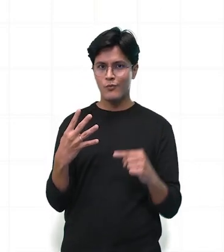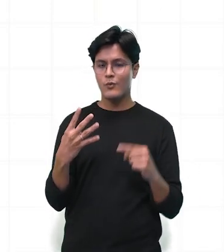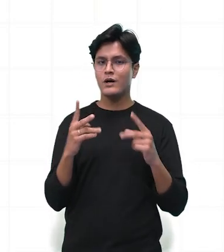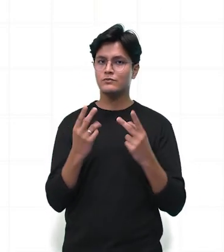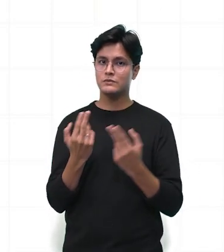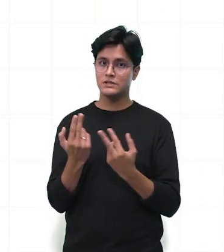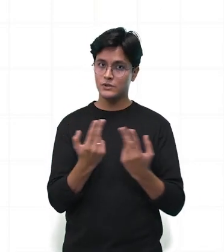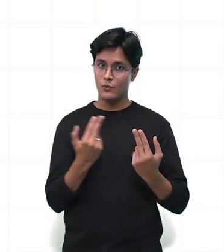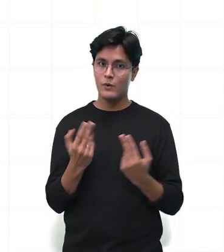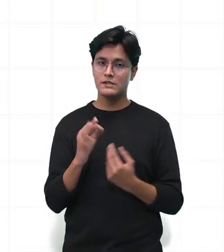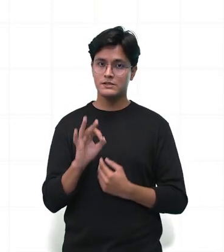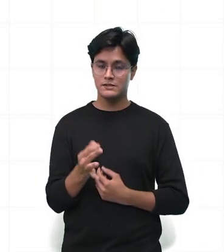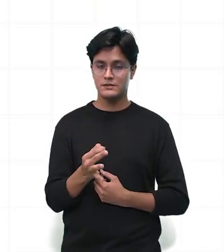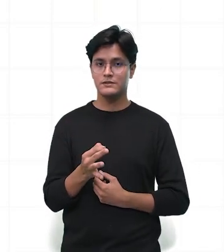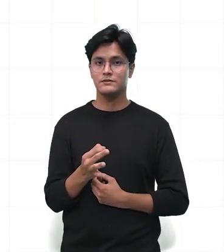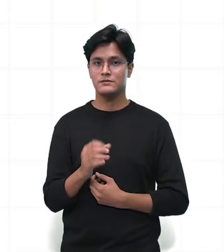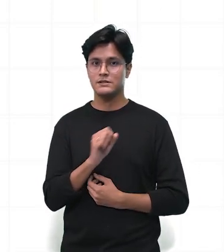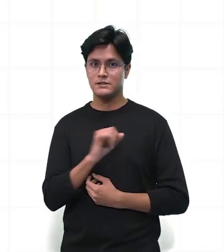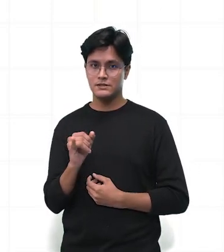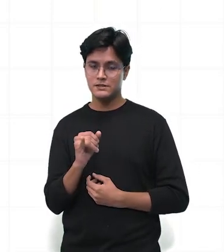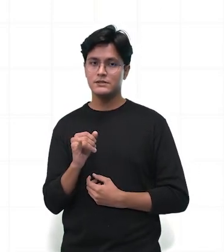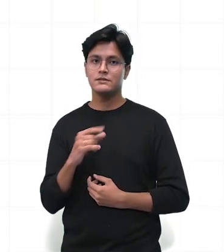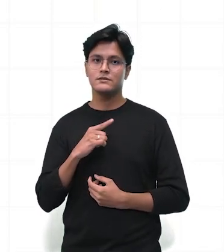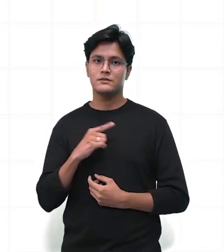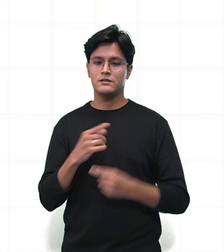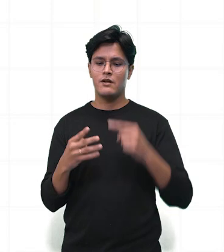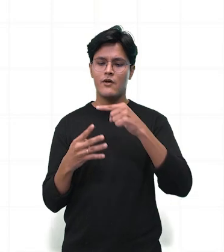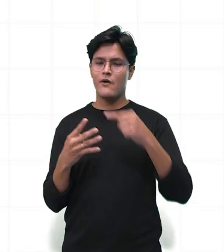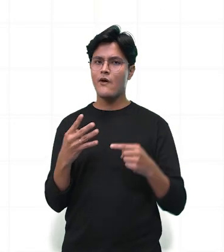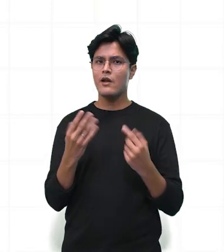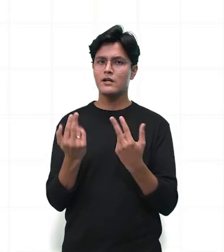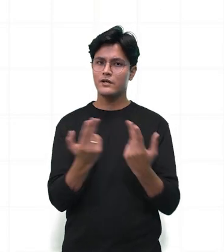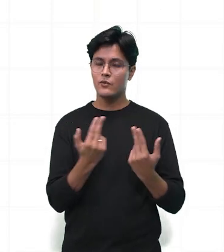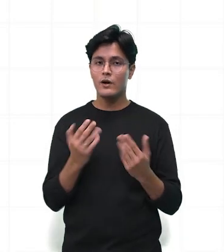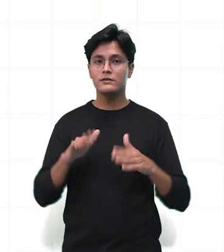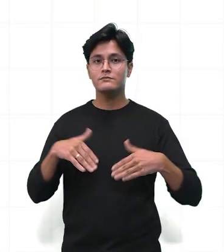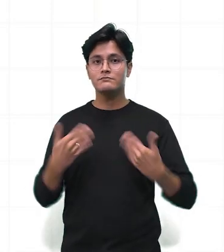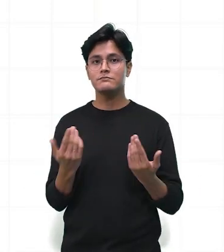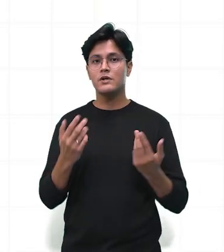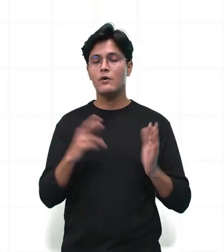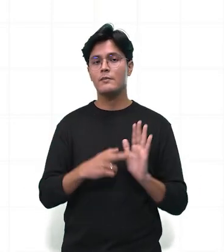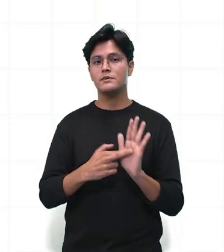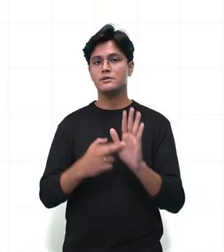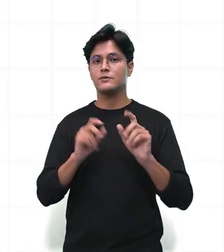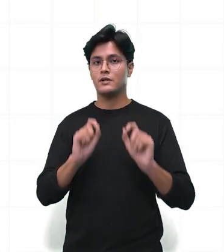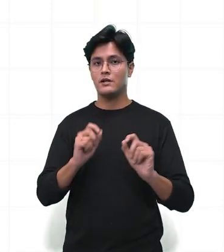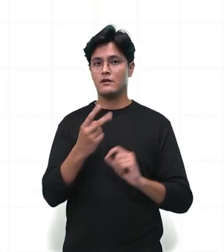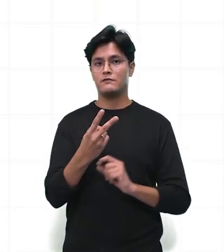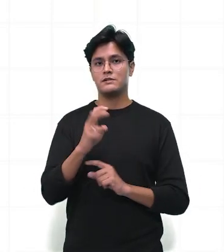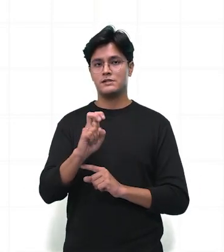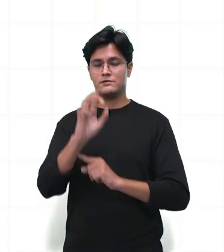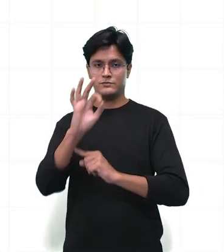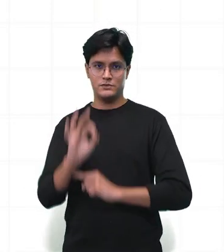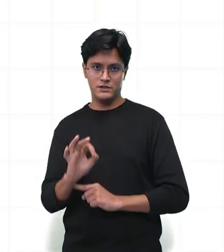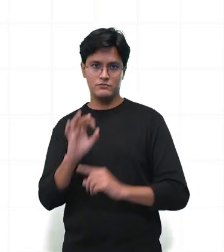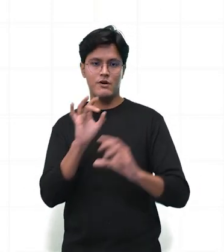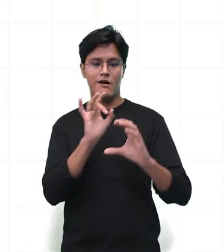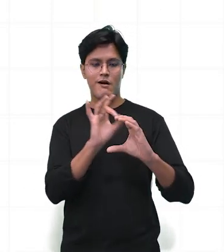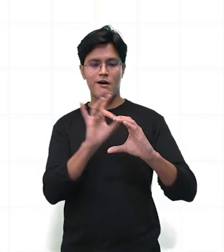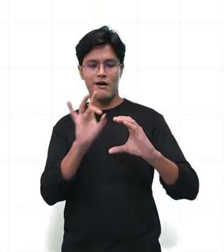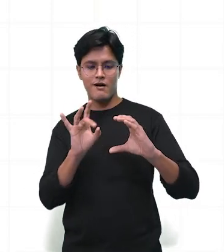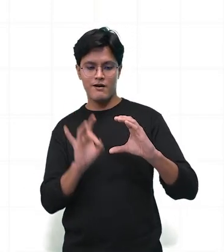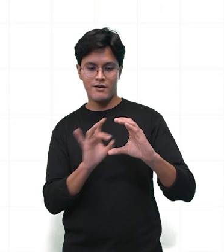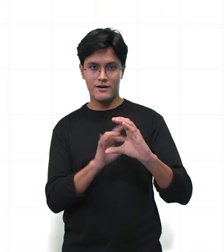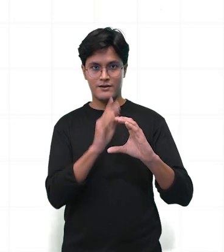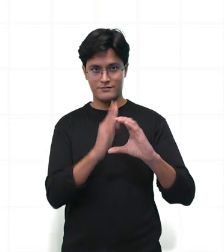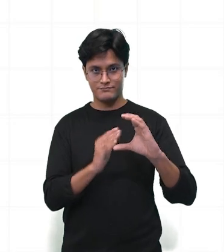igualmente, você terá 25%. Ou seja, cada parte valerá 25%. Quando você